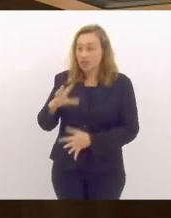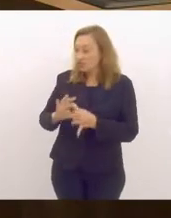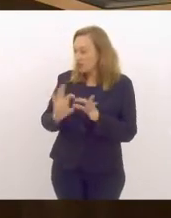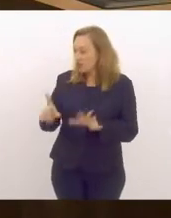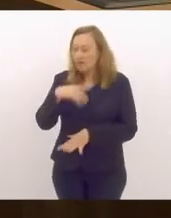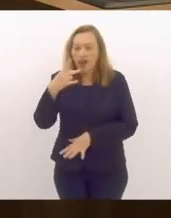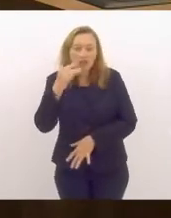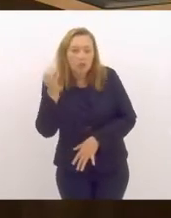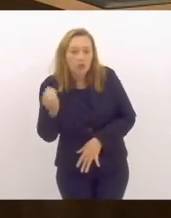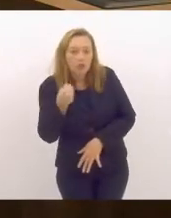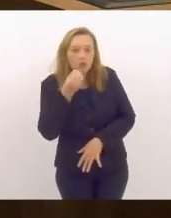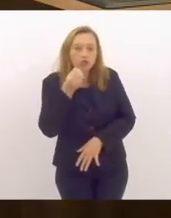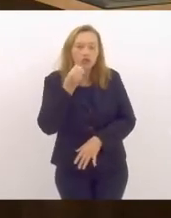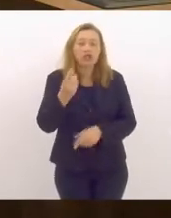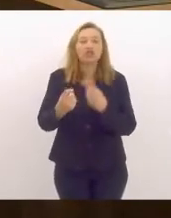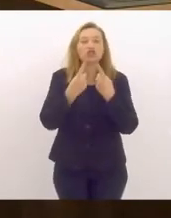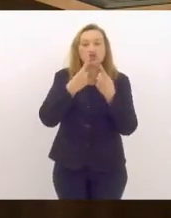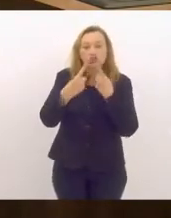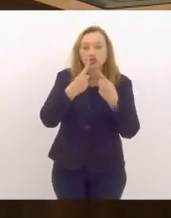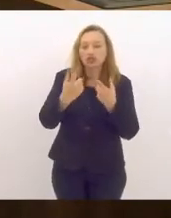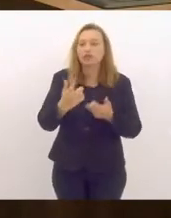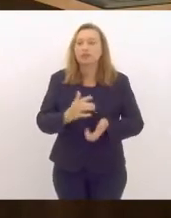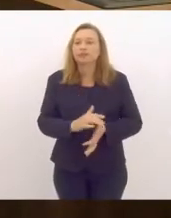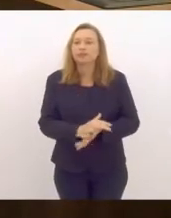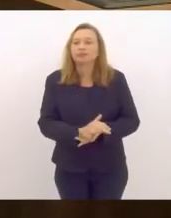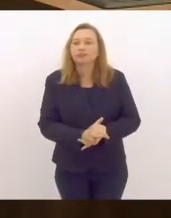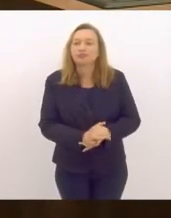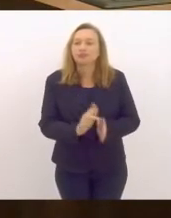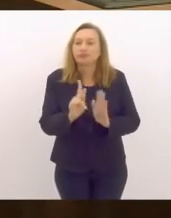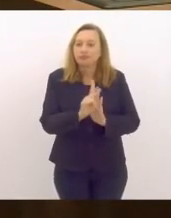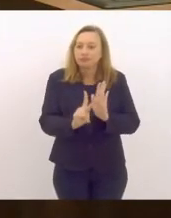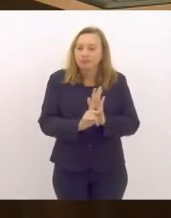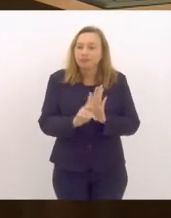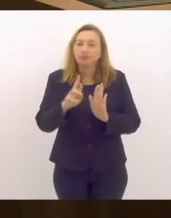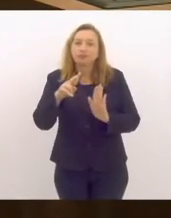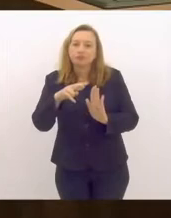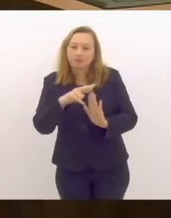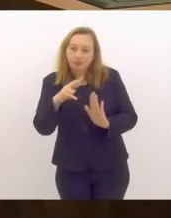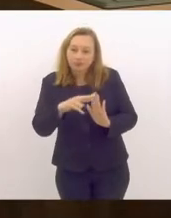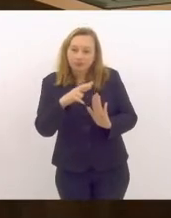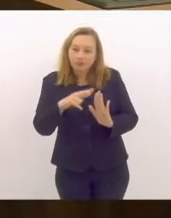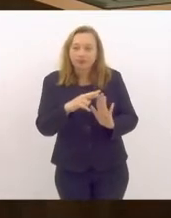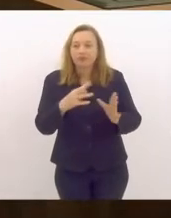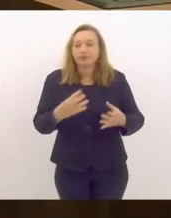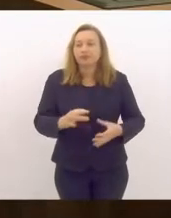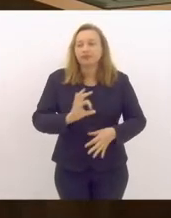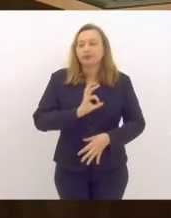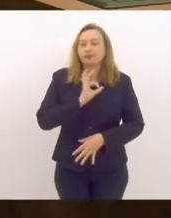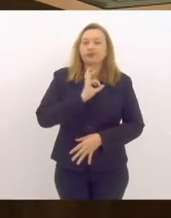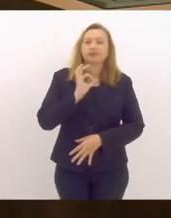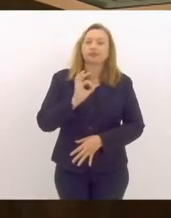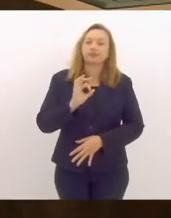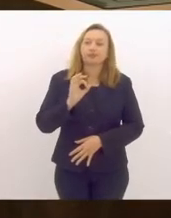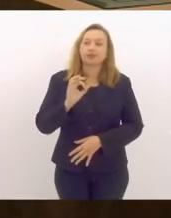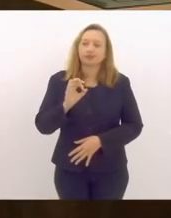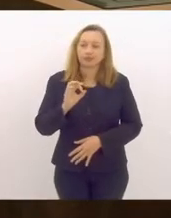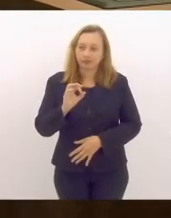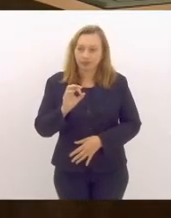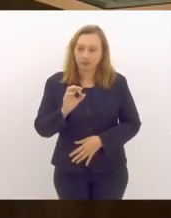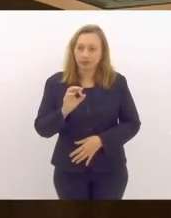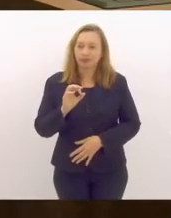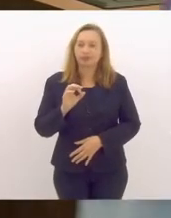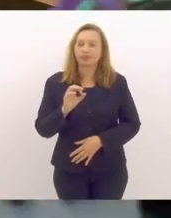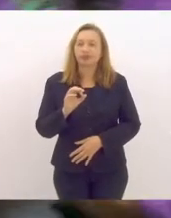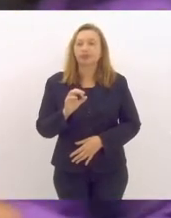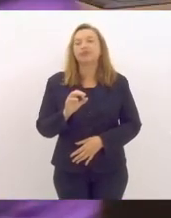dessa oportunidade de discutir esse projeto de resolução que concede a medalha Tiradentes e o respectivo